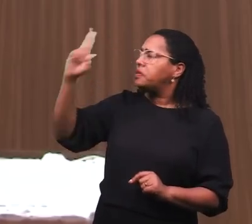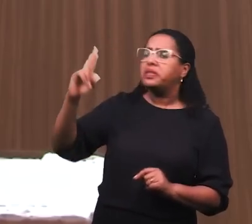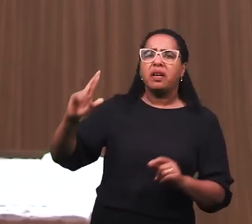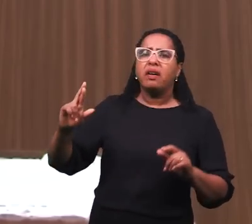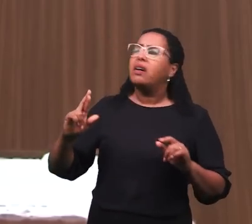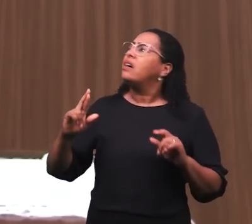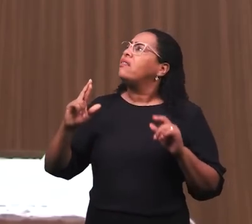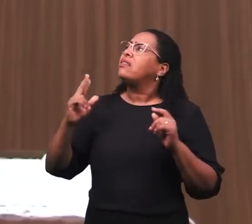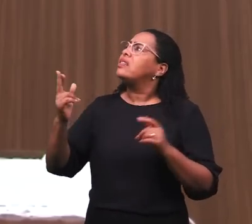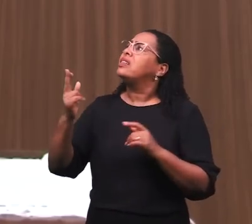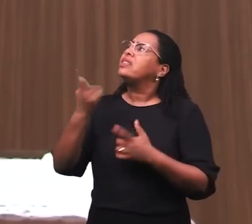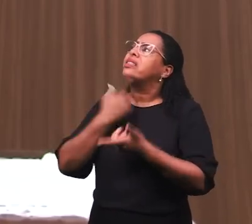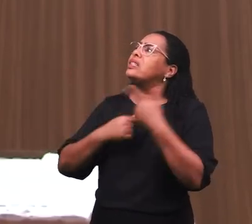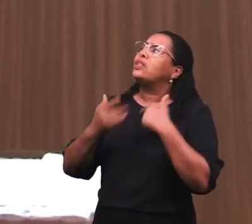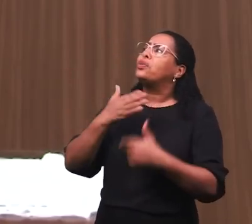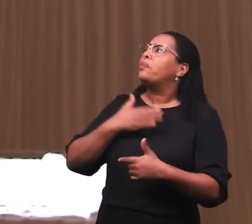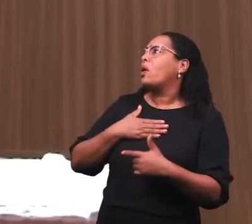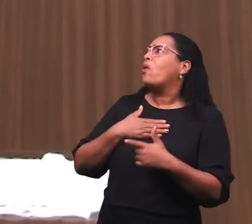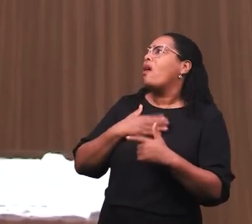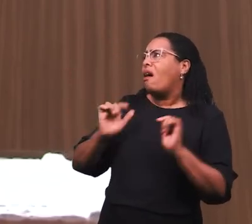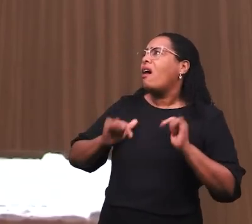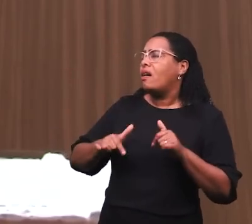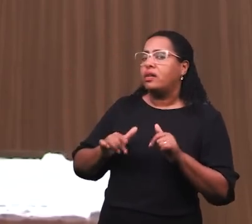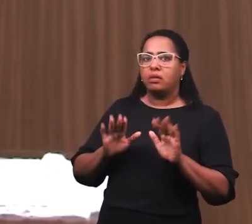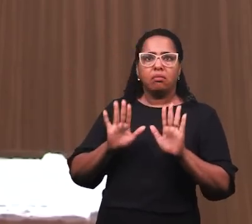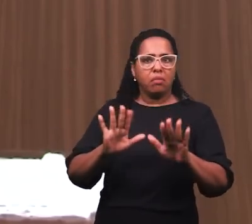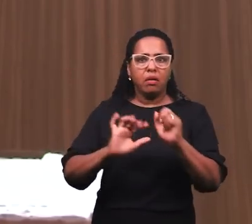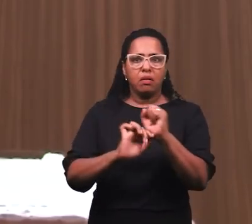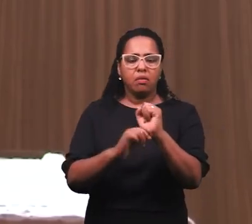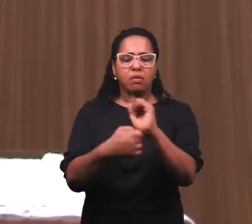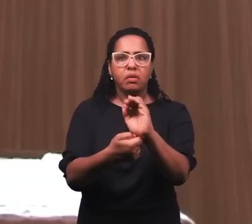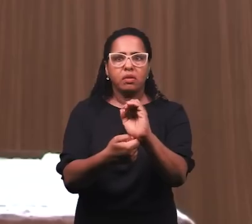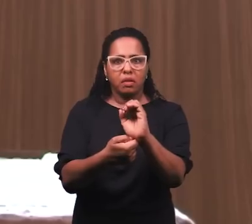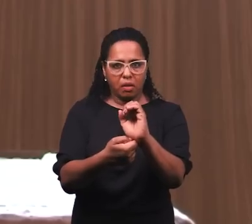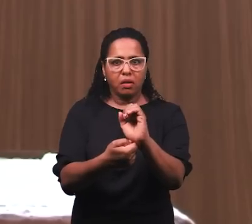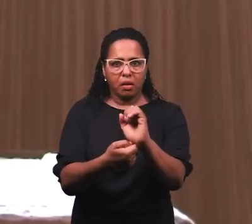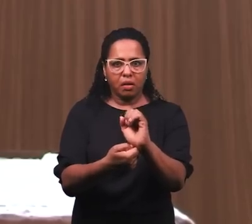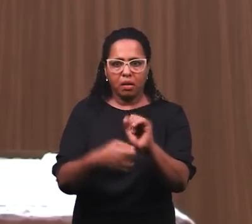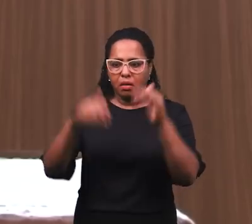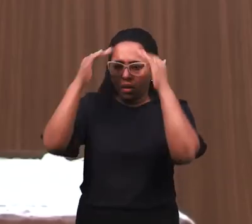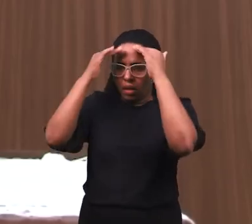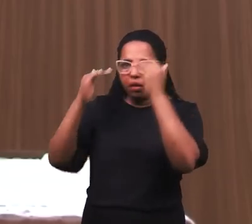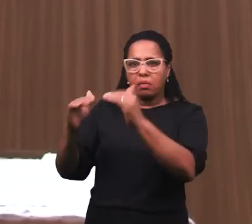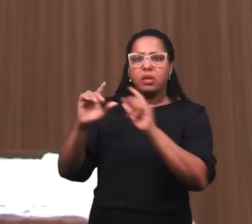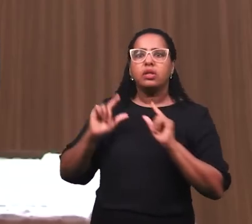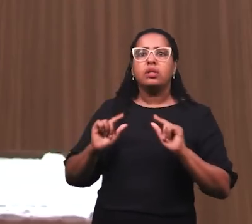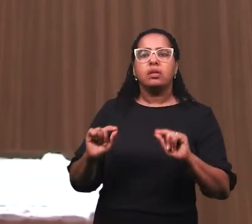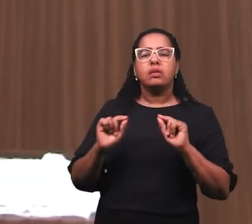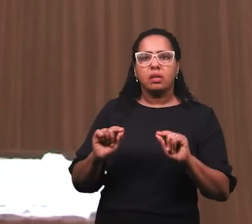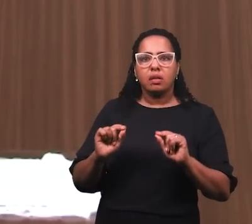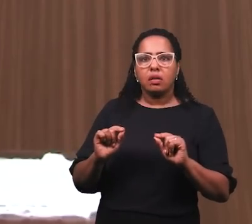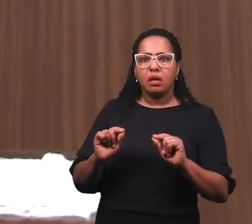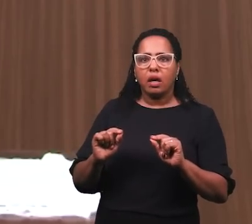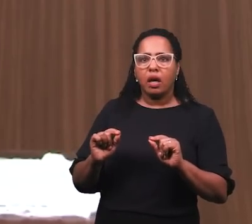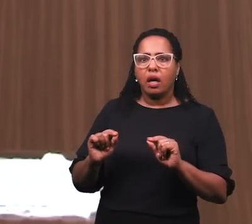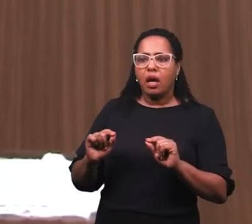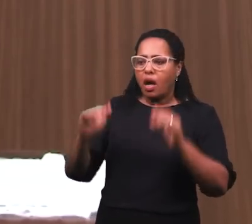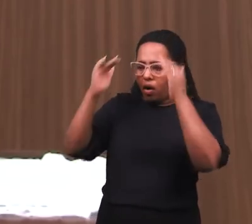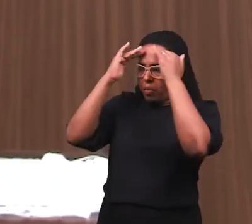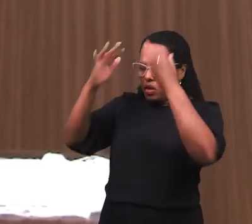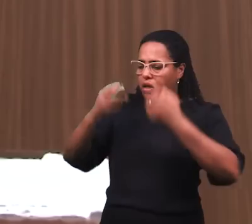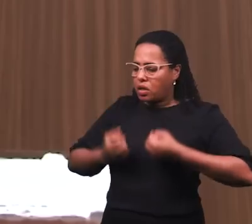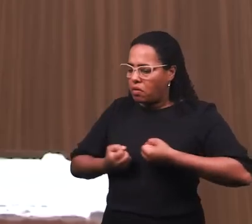faça o que queremos. Mas aí está o segredo da verdadeira obediência, a disposição